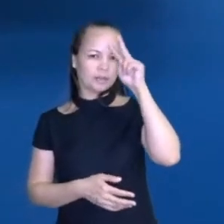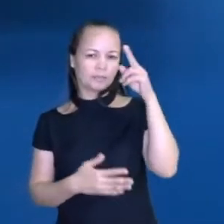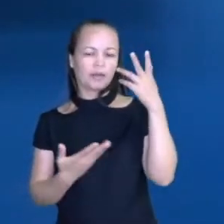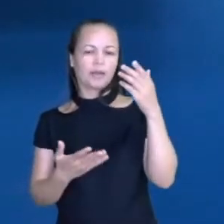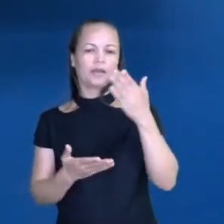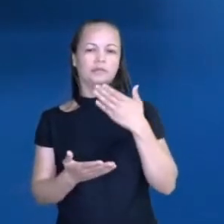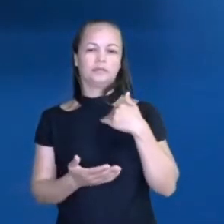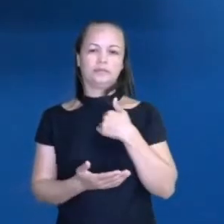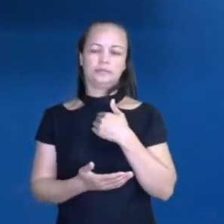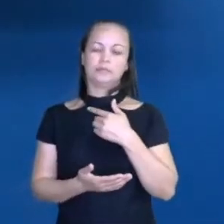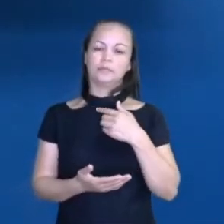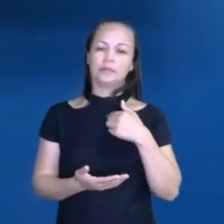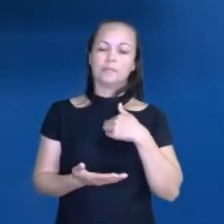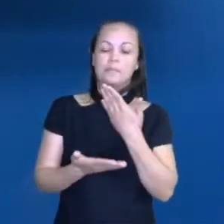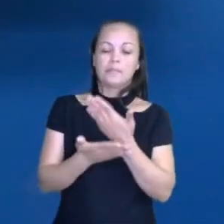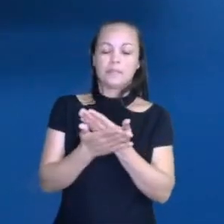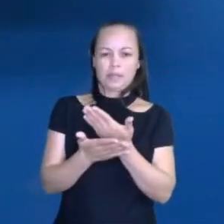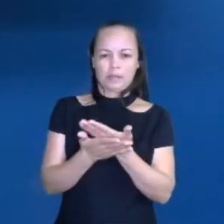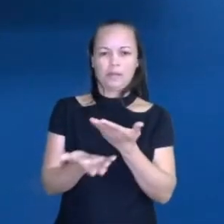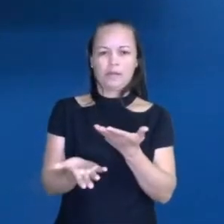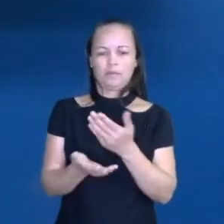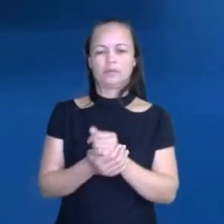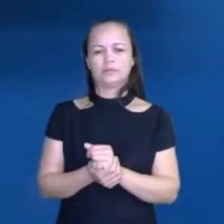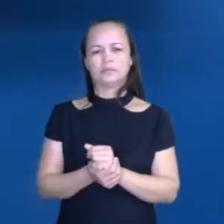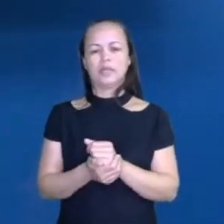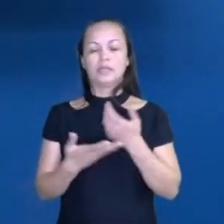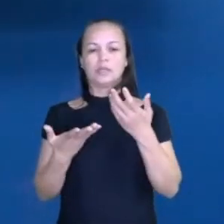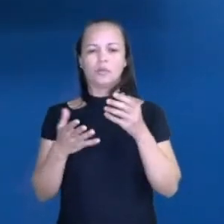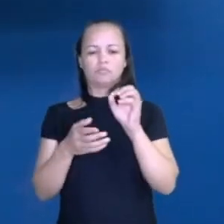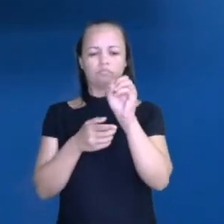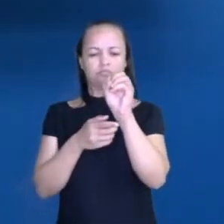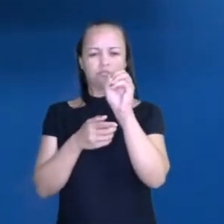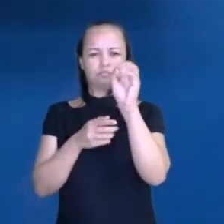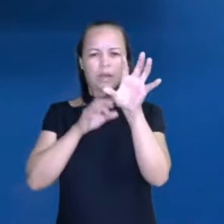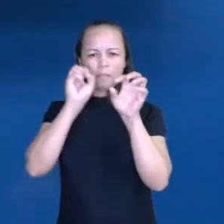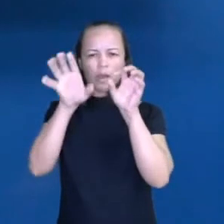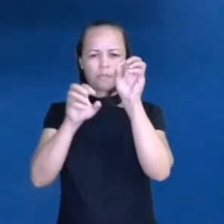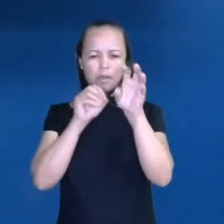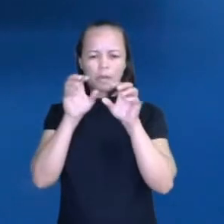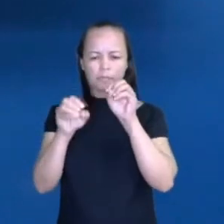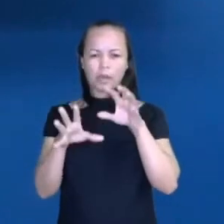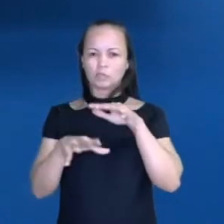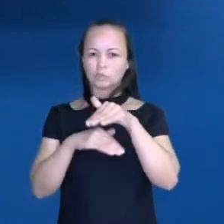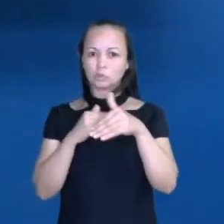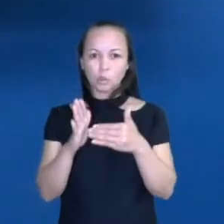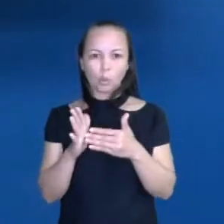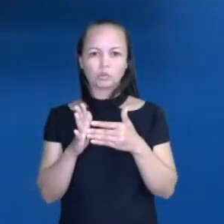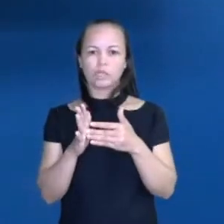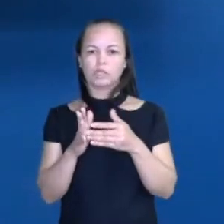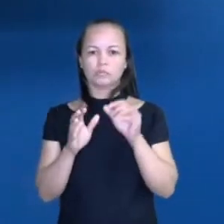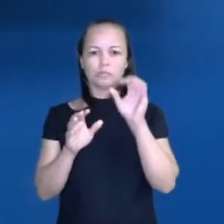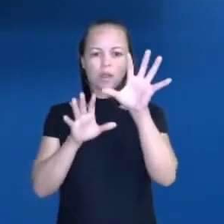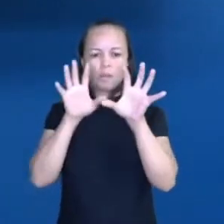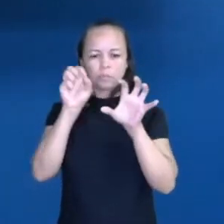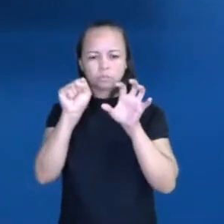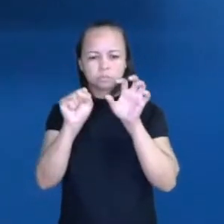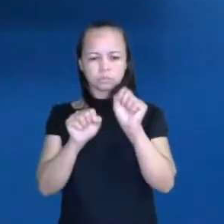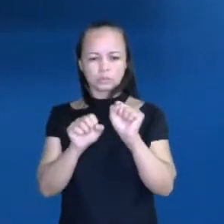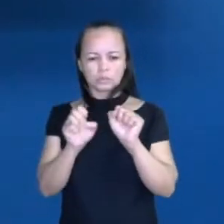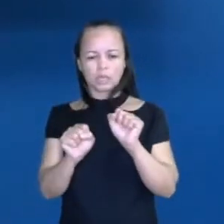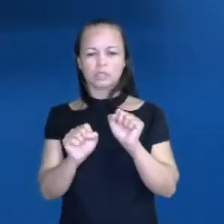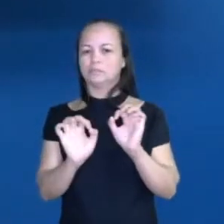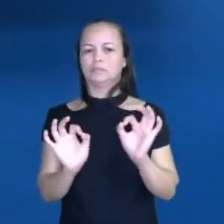pisca-pisca lá na natal de repente queimar não queimou Todas aquelas da Lei não apenas uma daquela dali provavelmente